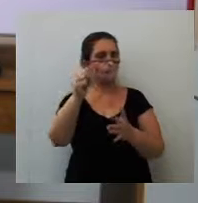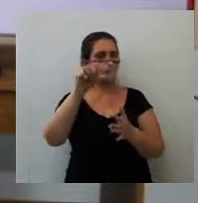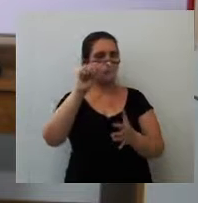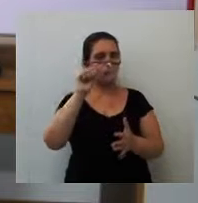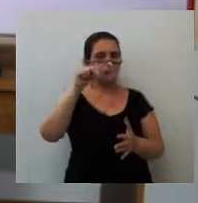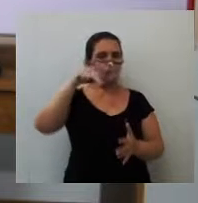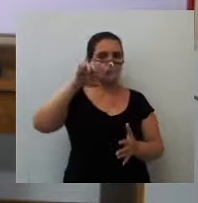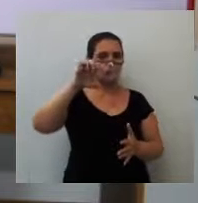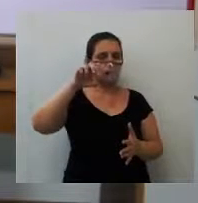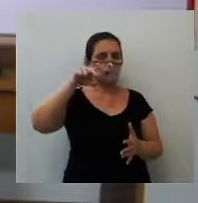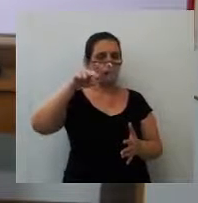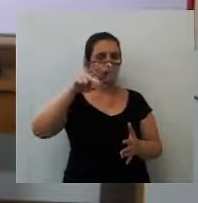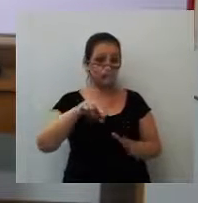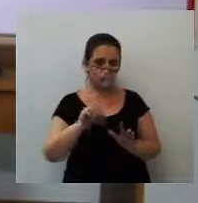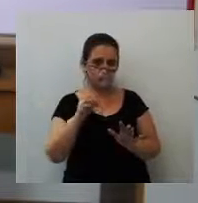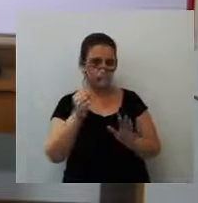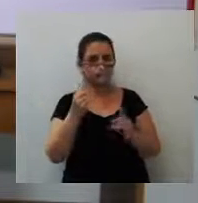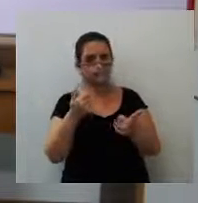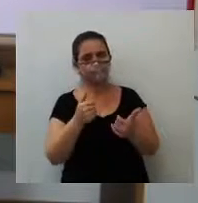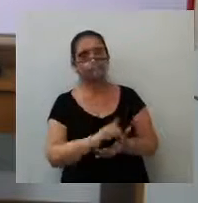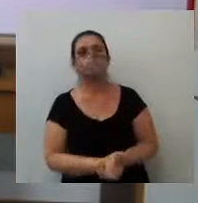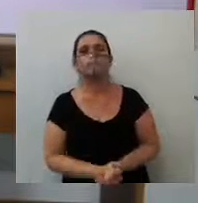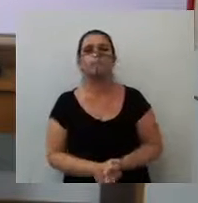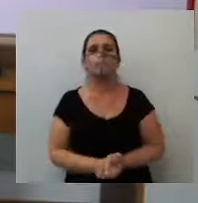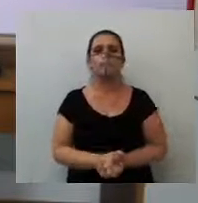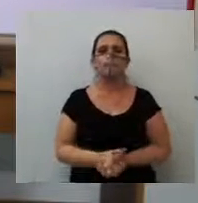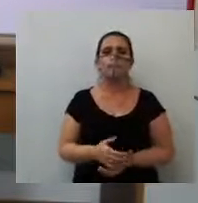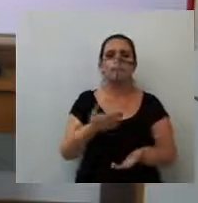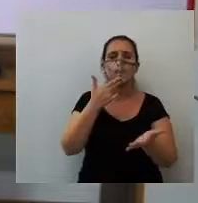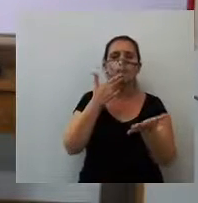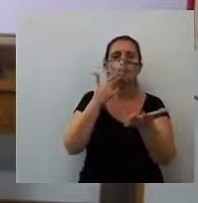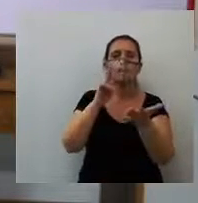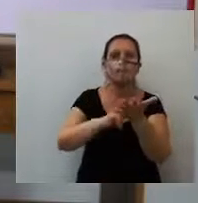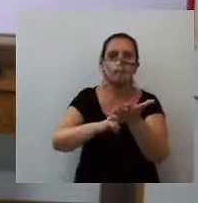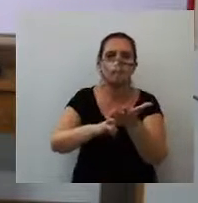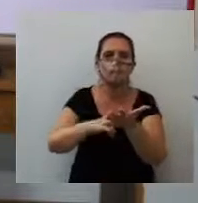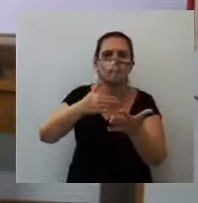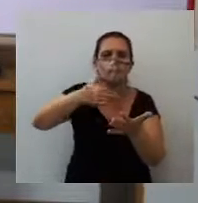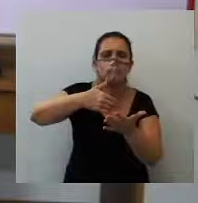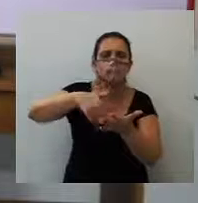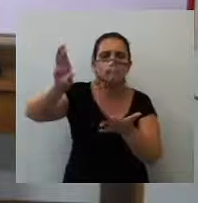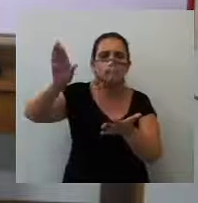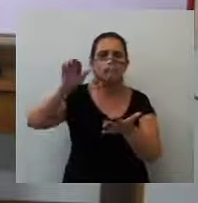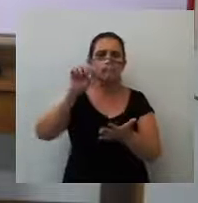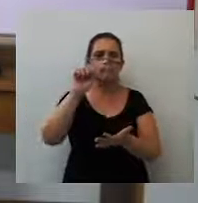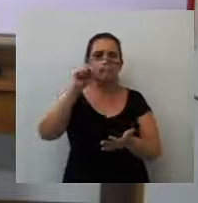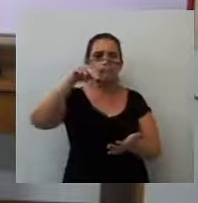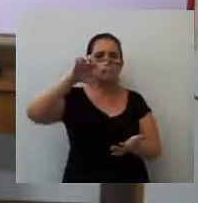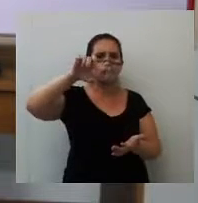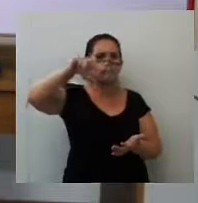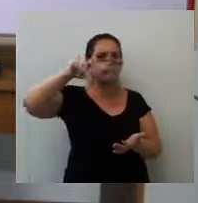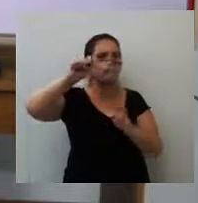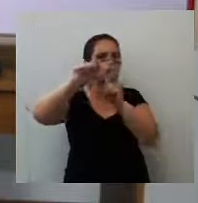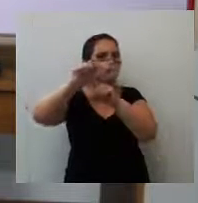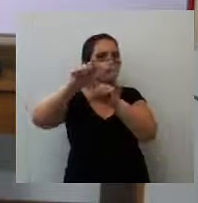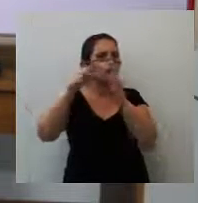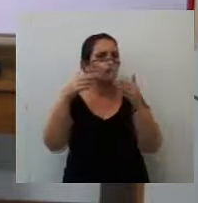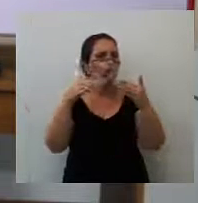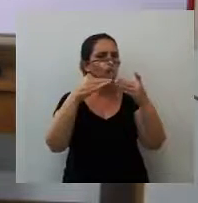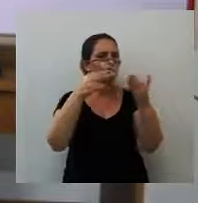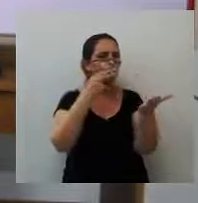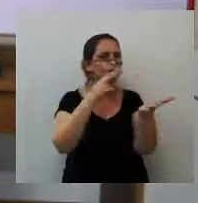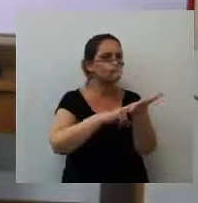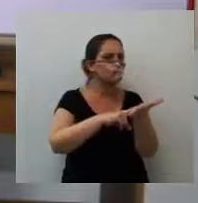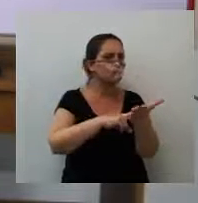anexo beleza mas eu mostro para vocês uma carga segue anexa ou anexo está concordando carta